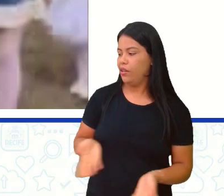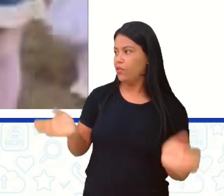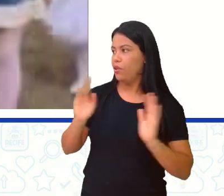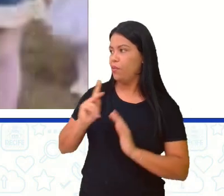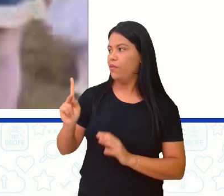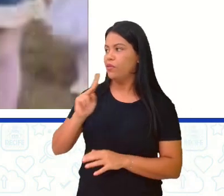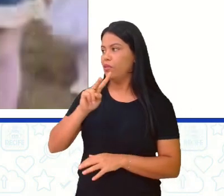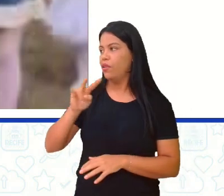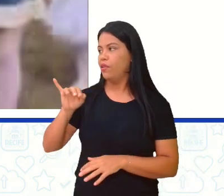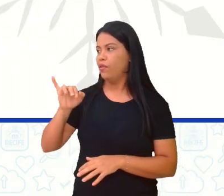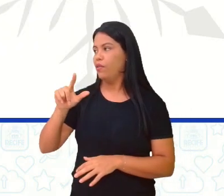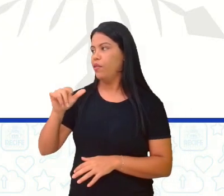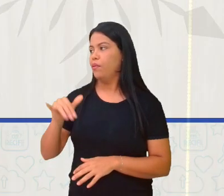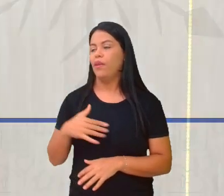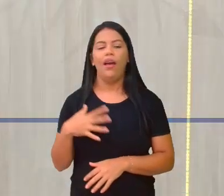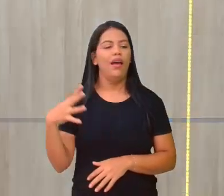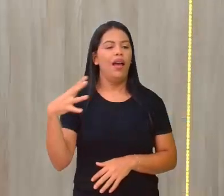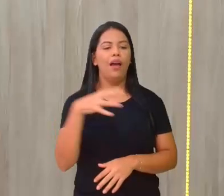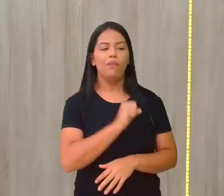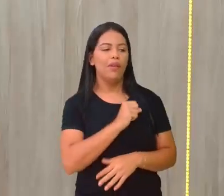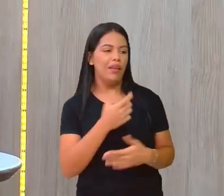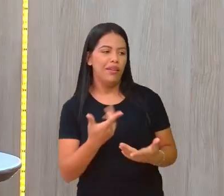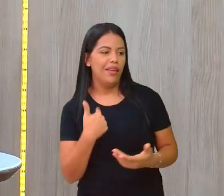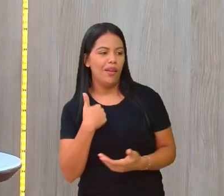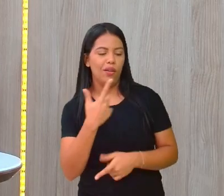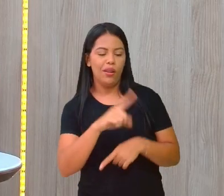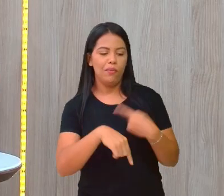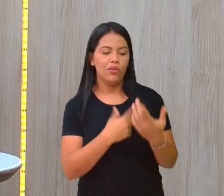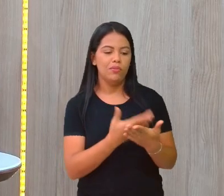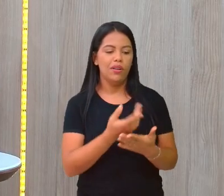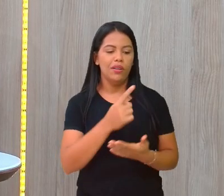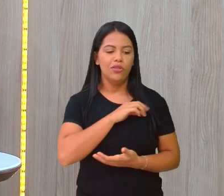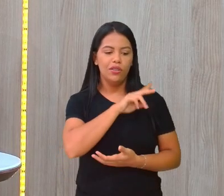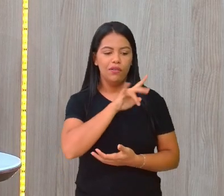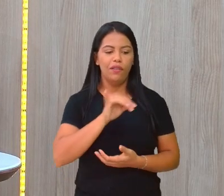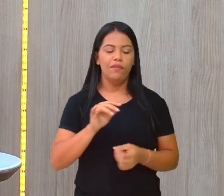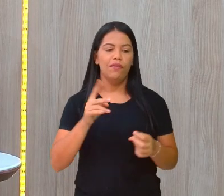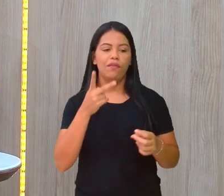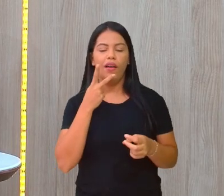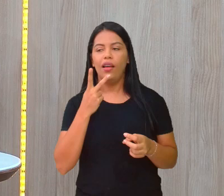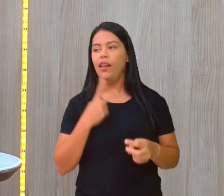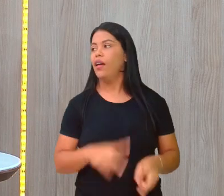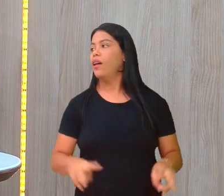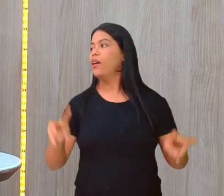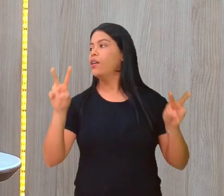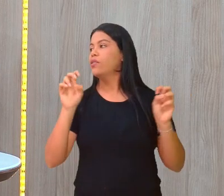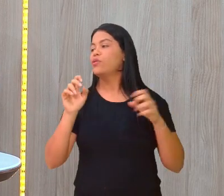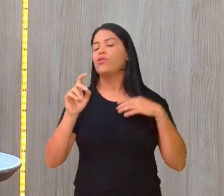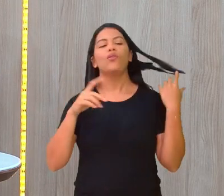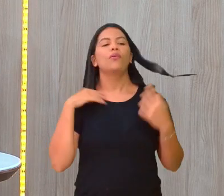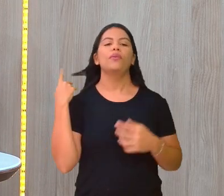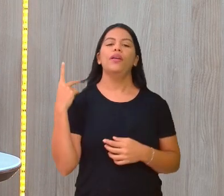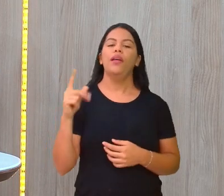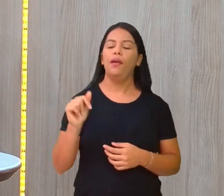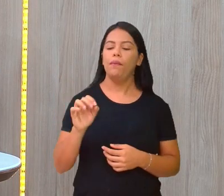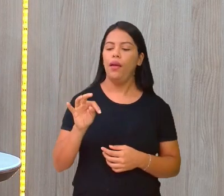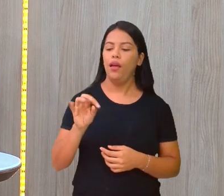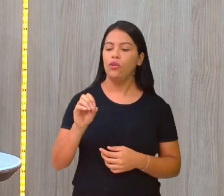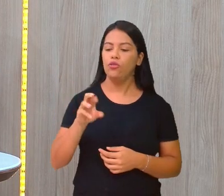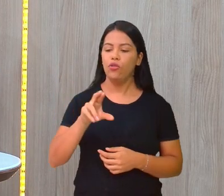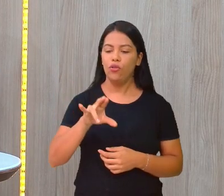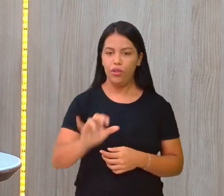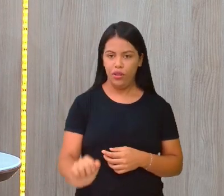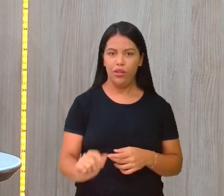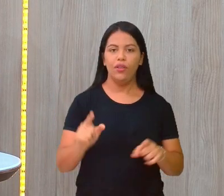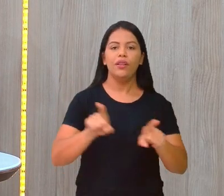professora Vilma. Eu adorei. Na próxima aula a gente vai falar, né, do pastoril e da lapinha. Acho